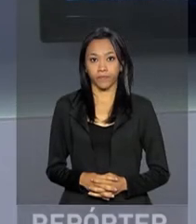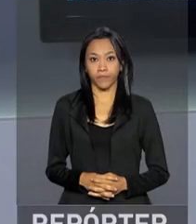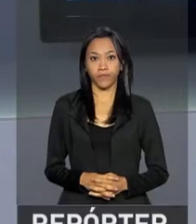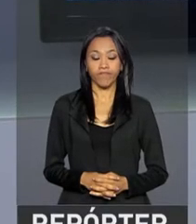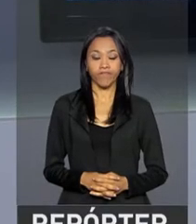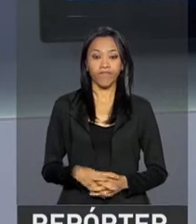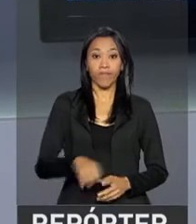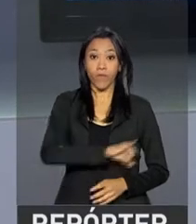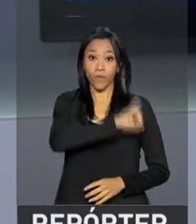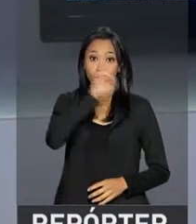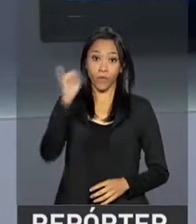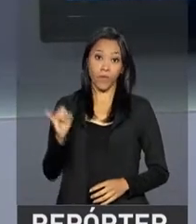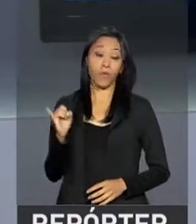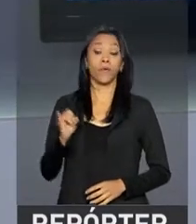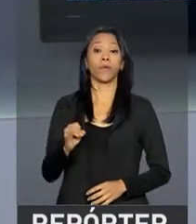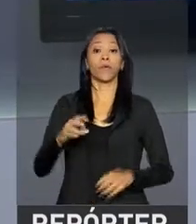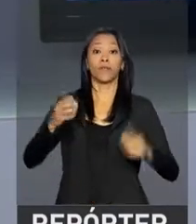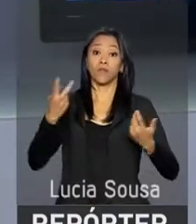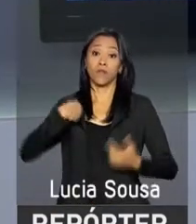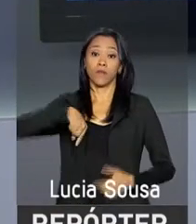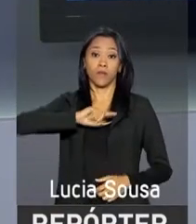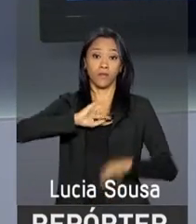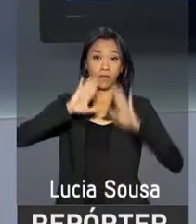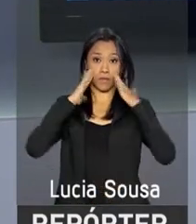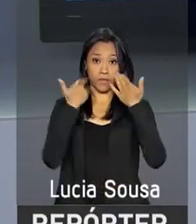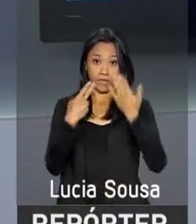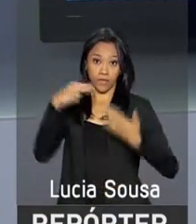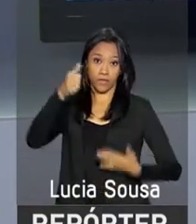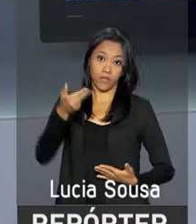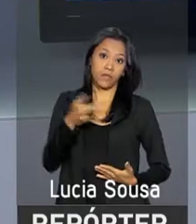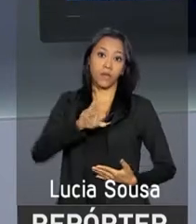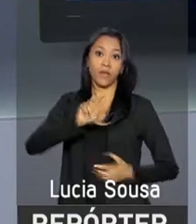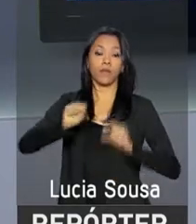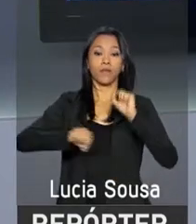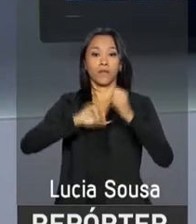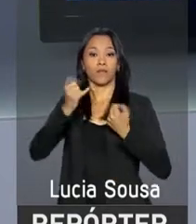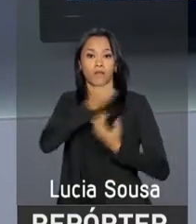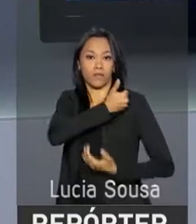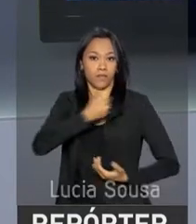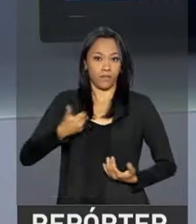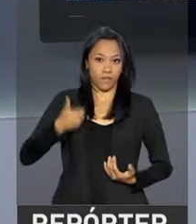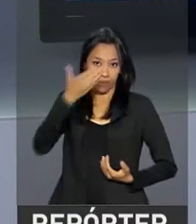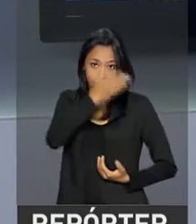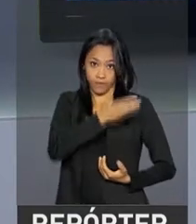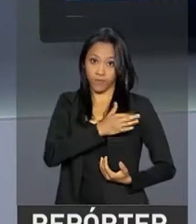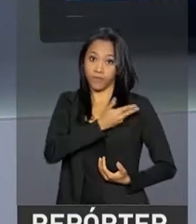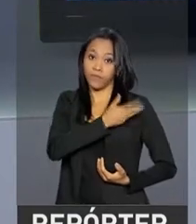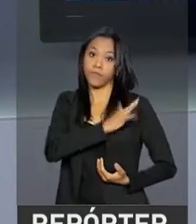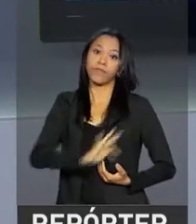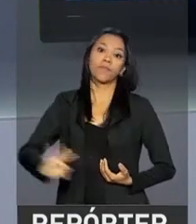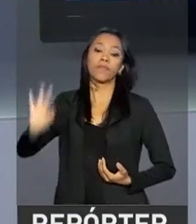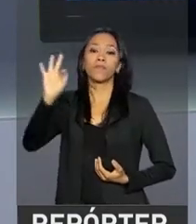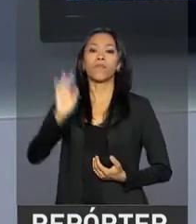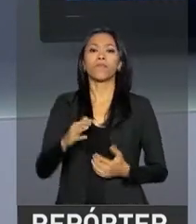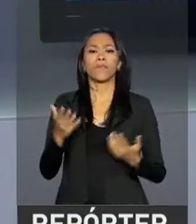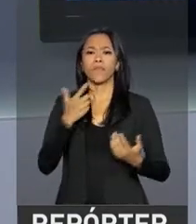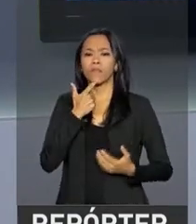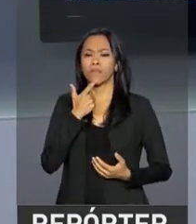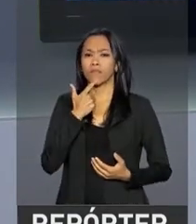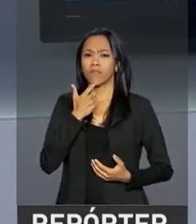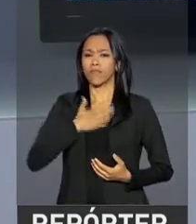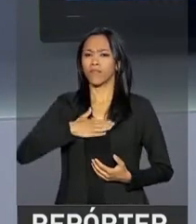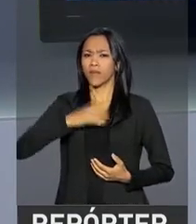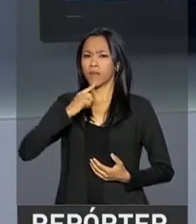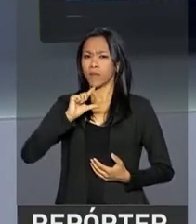olá o repórter nbr está de volta com as notícias do governo federal daqui a pouco vai ser divulgado o resultado do